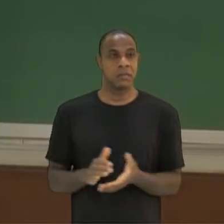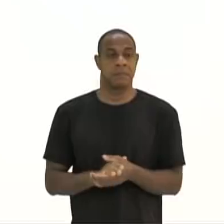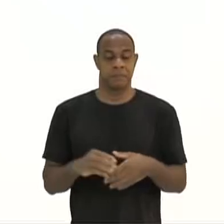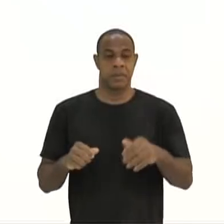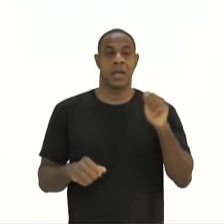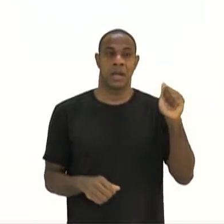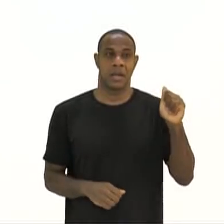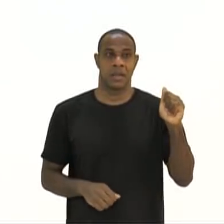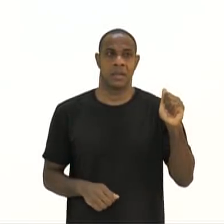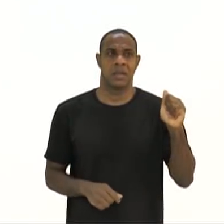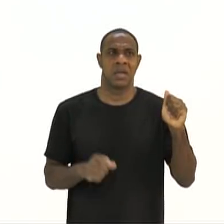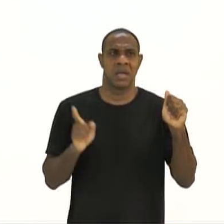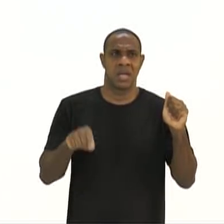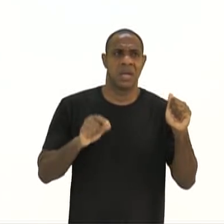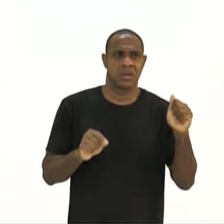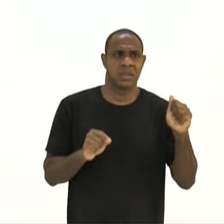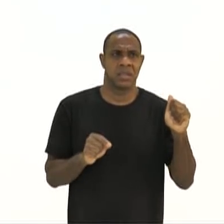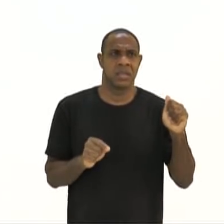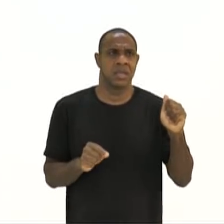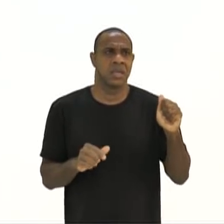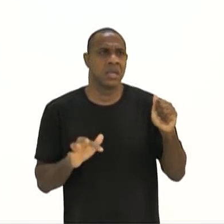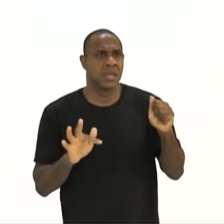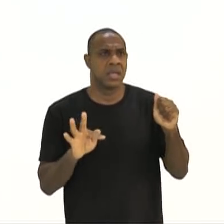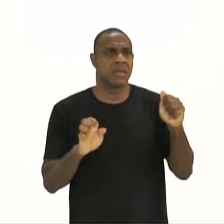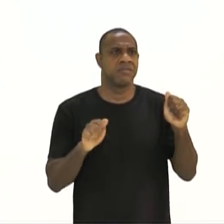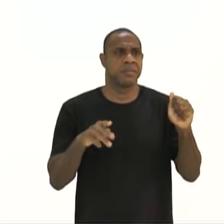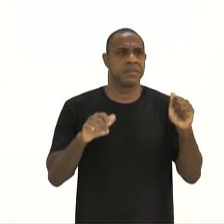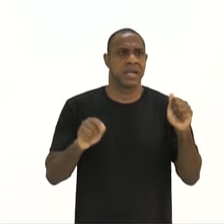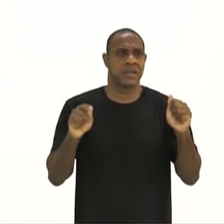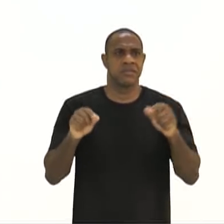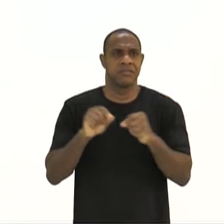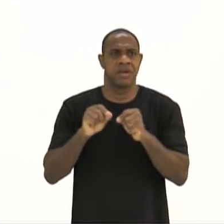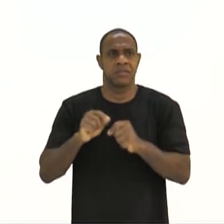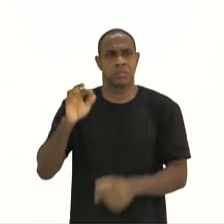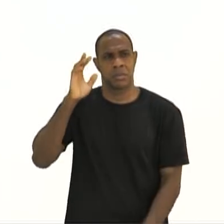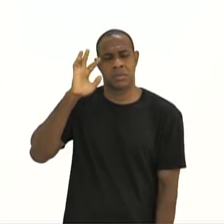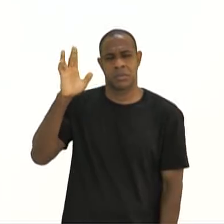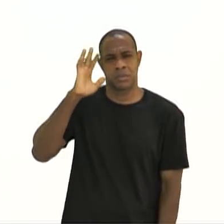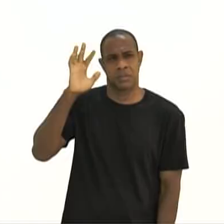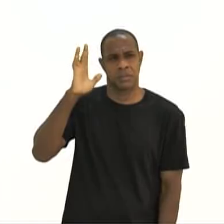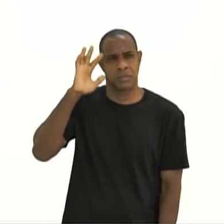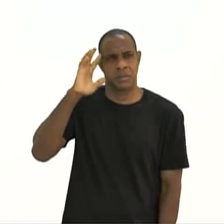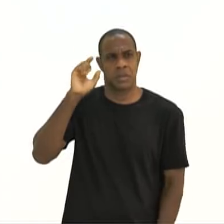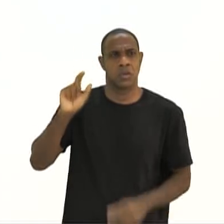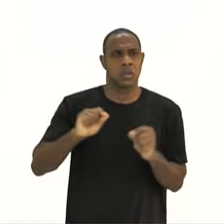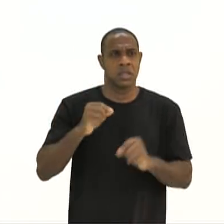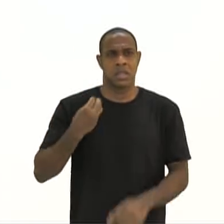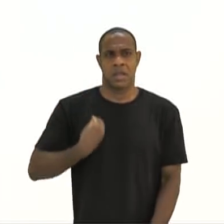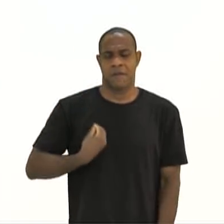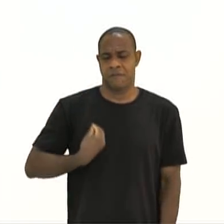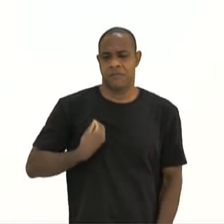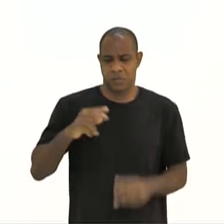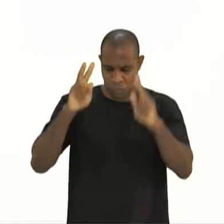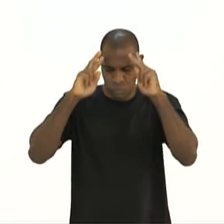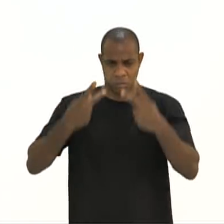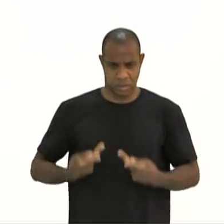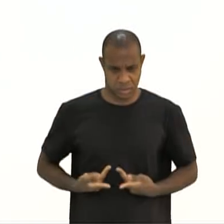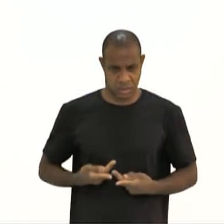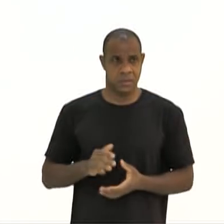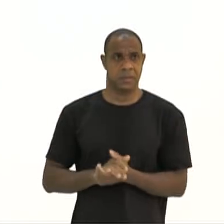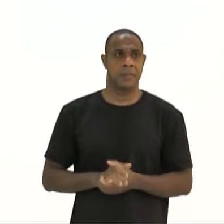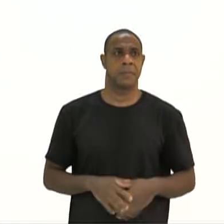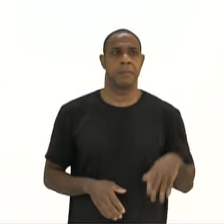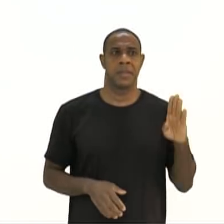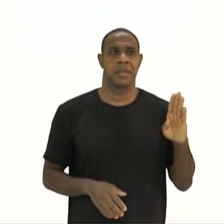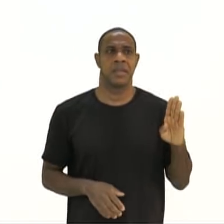Alternativa A seria a efemeridade, pois faz refletir sobre a brevidade da existência humana.